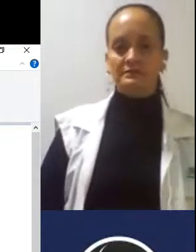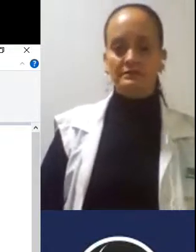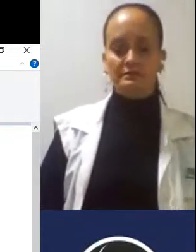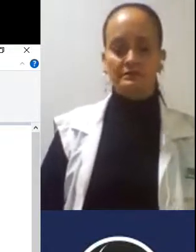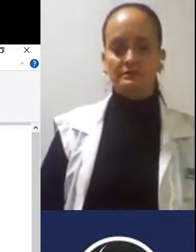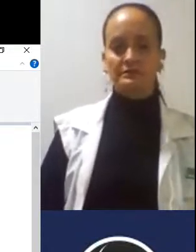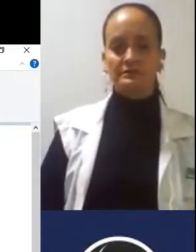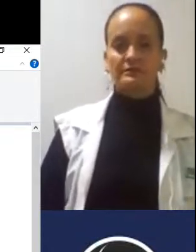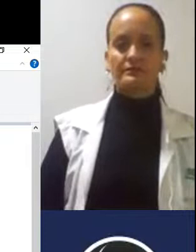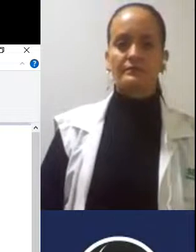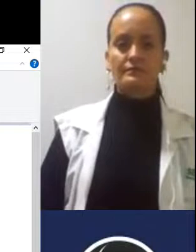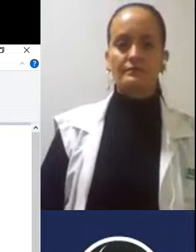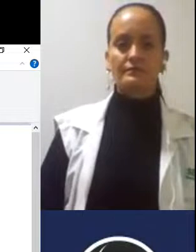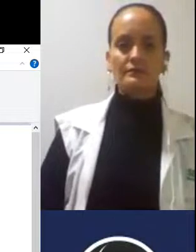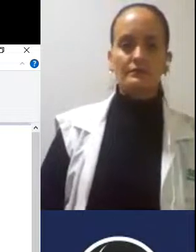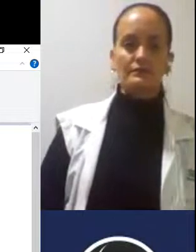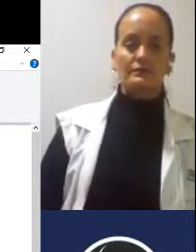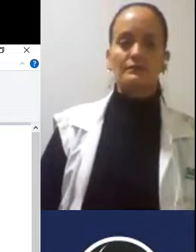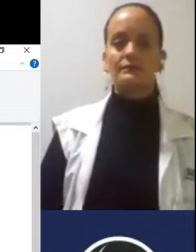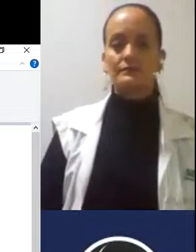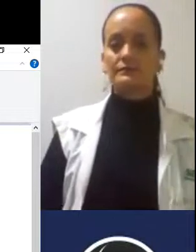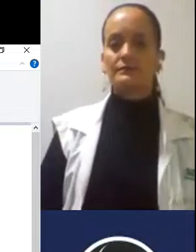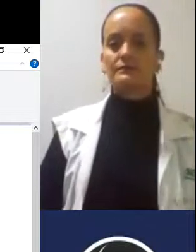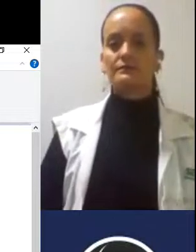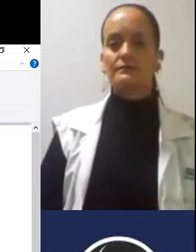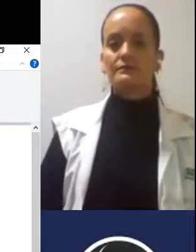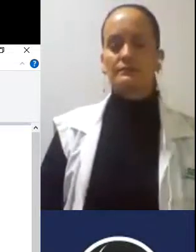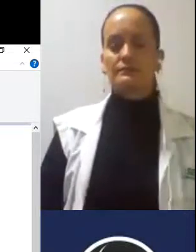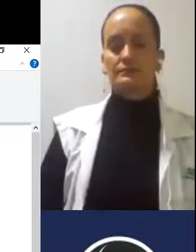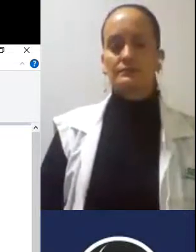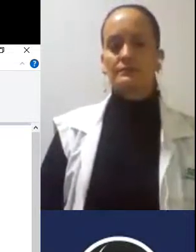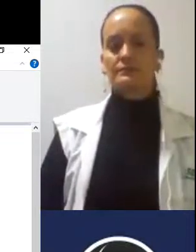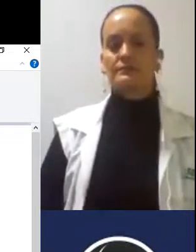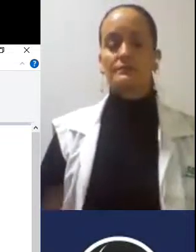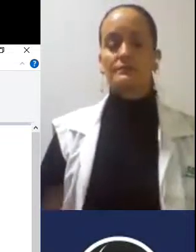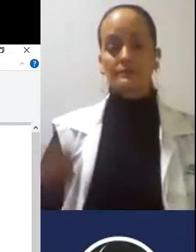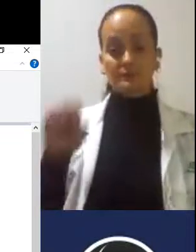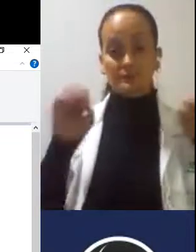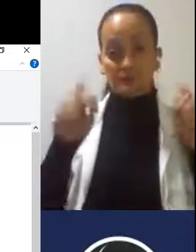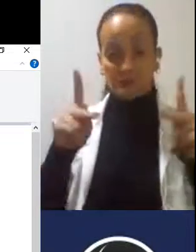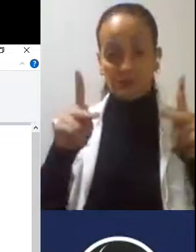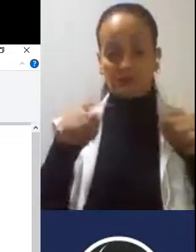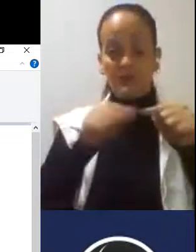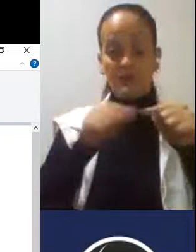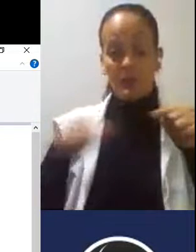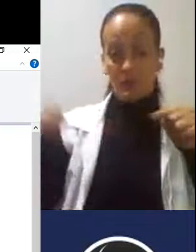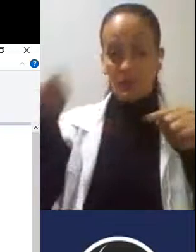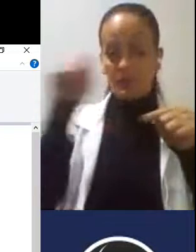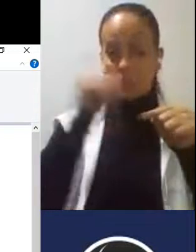O circuito elétrico é um caminho fechado, onde a gente tem circulação de corrente elétrica.